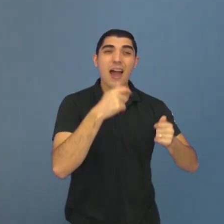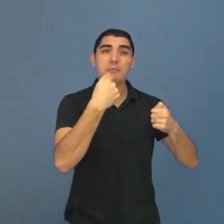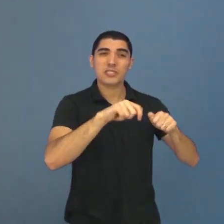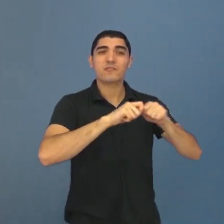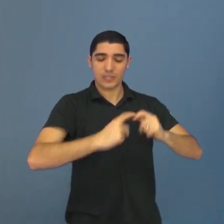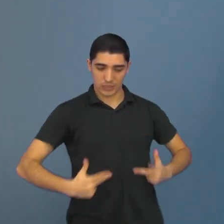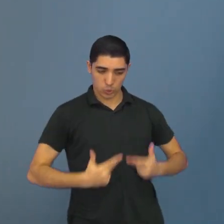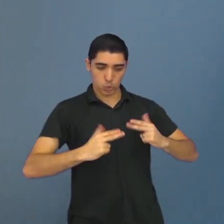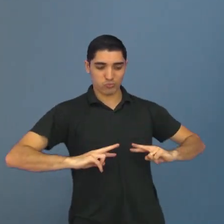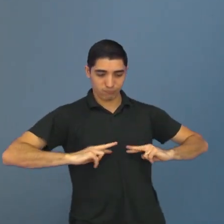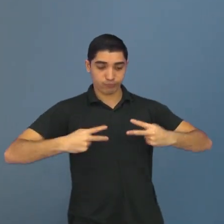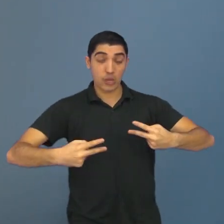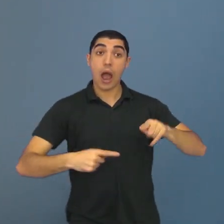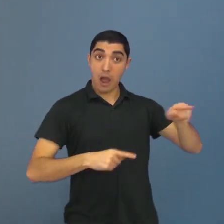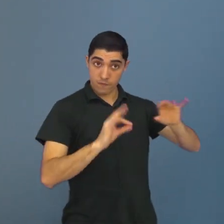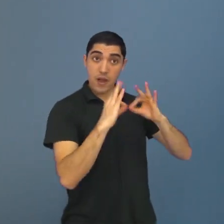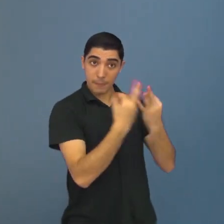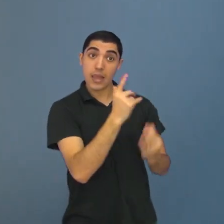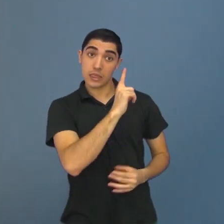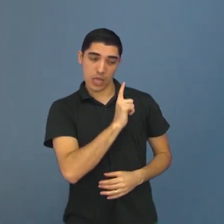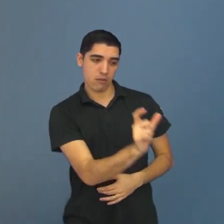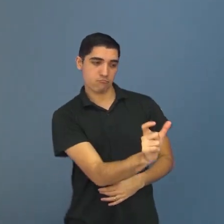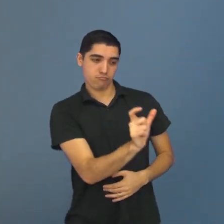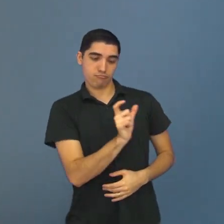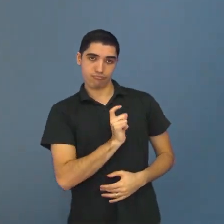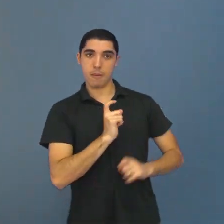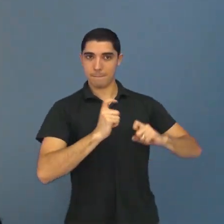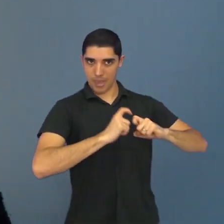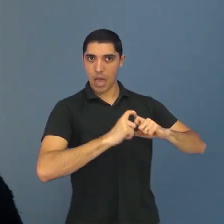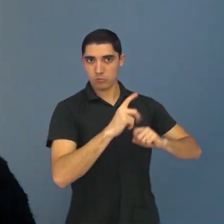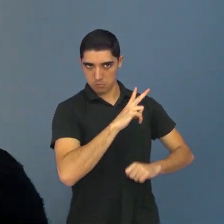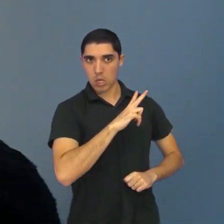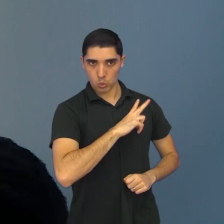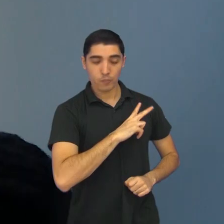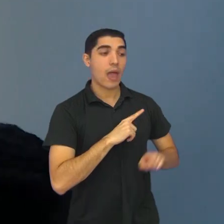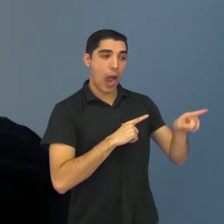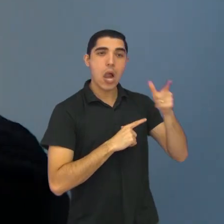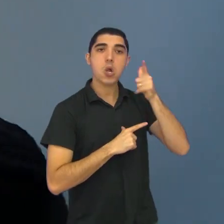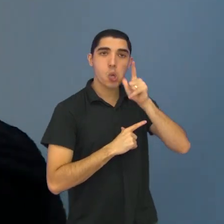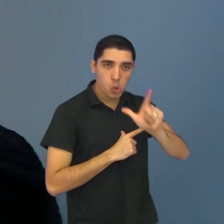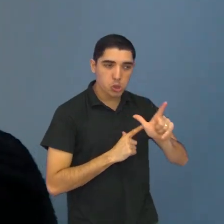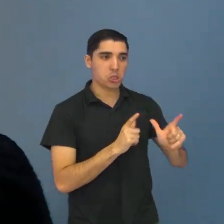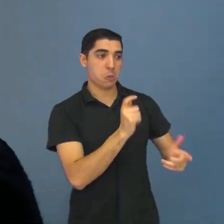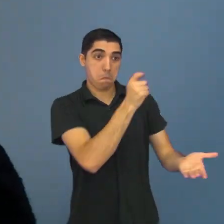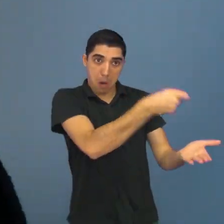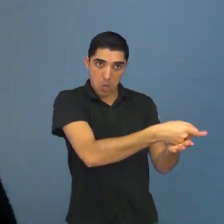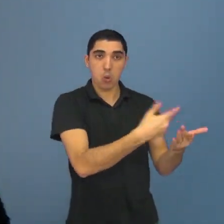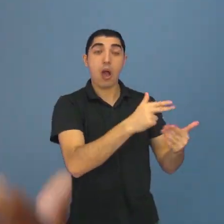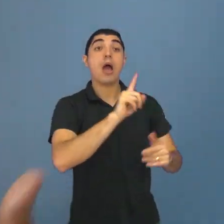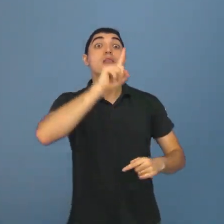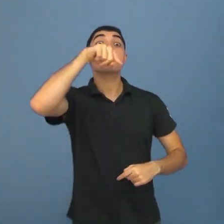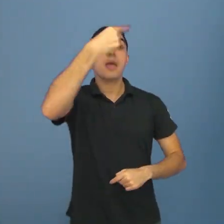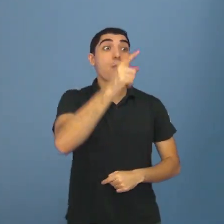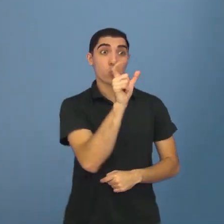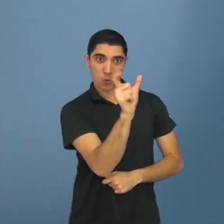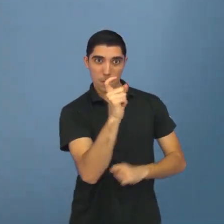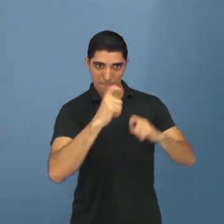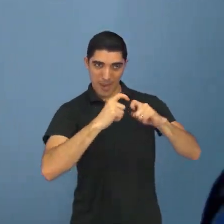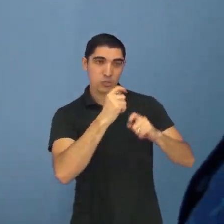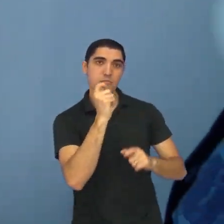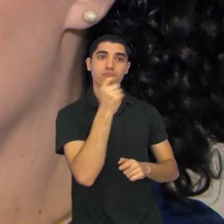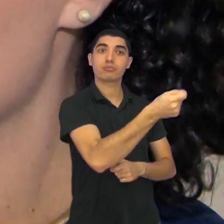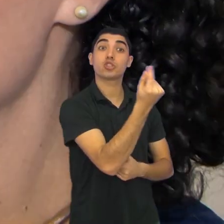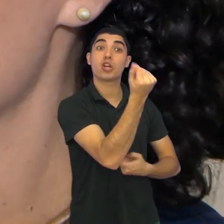um transplante. A família tinha convênio, né? Eles se cotizaram, arcaram, ela fez o transplante e depois o convênio